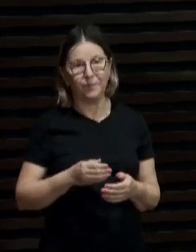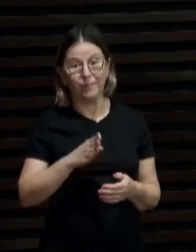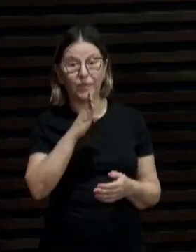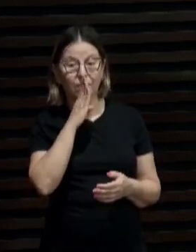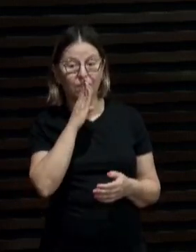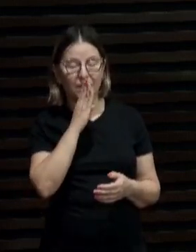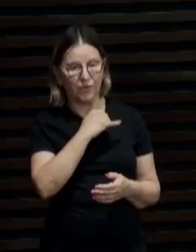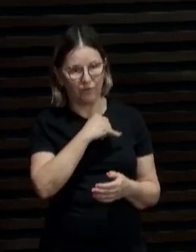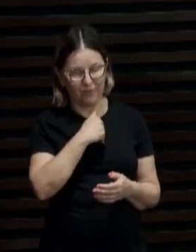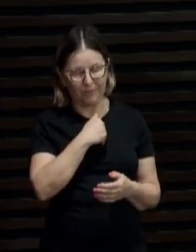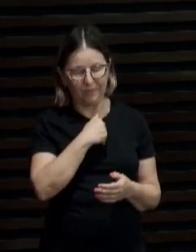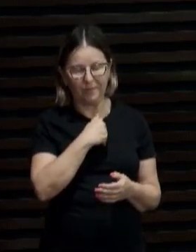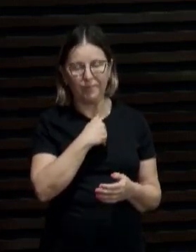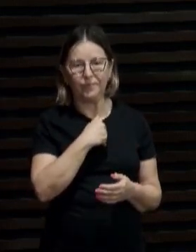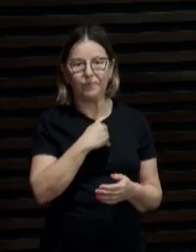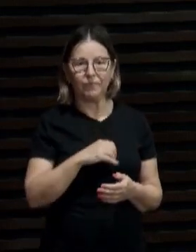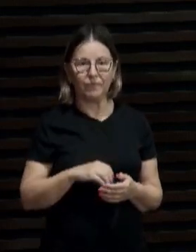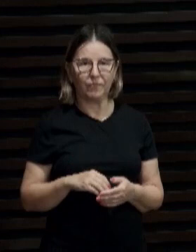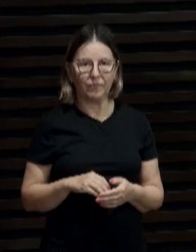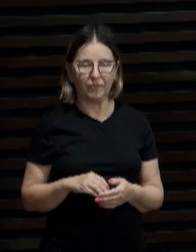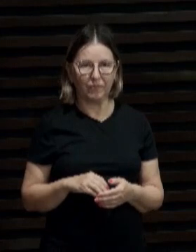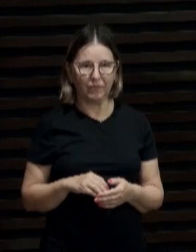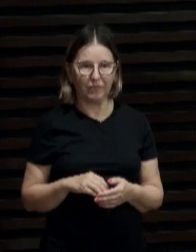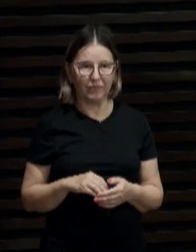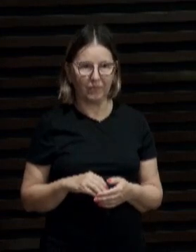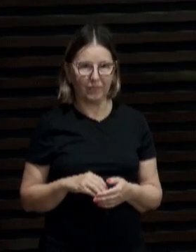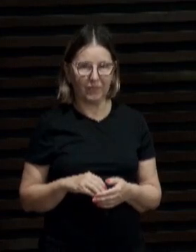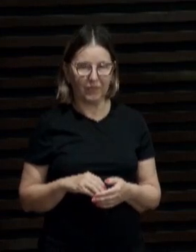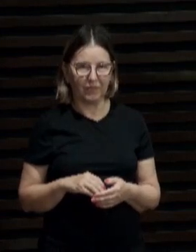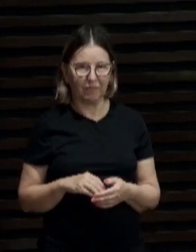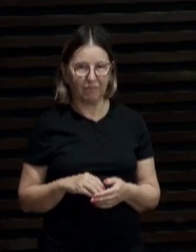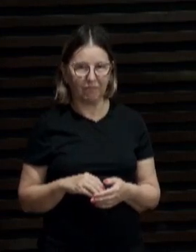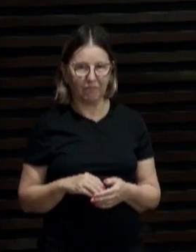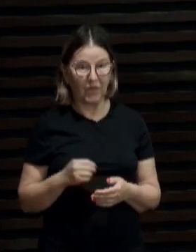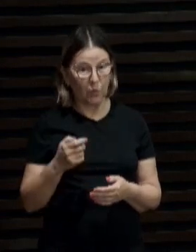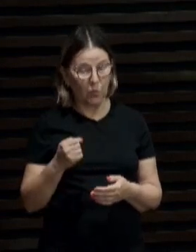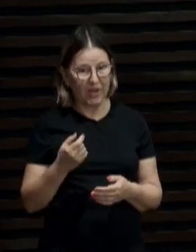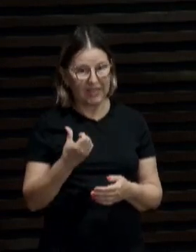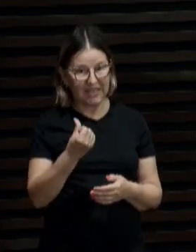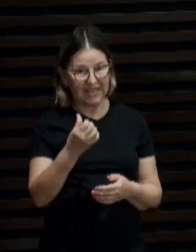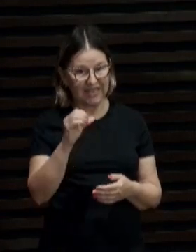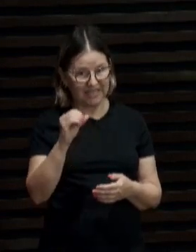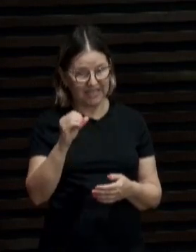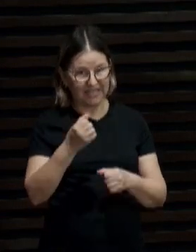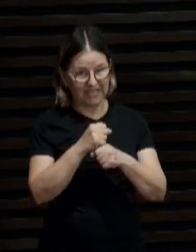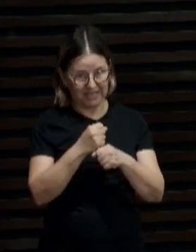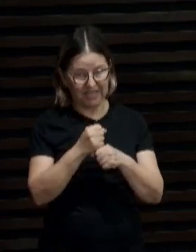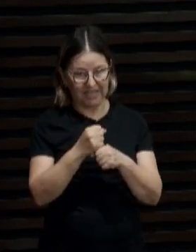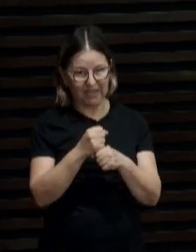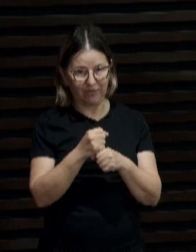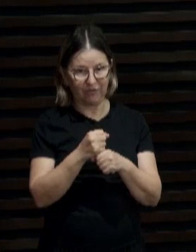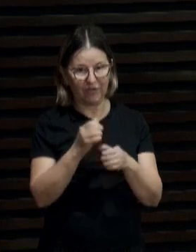A igreja nascente. Já havia se passado quase 60 anos desde a ascensão de Jesus